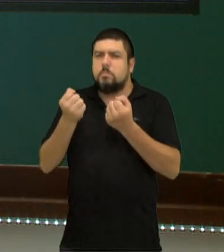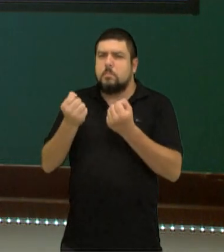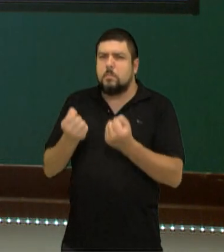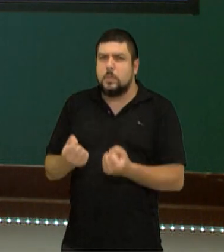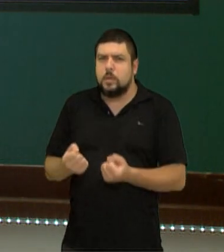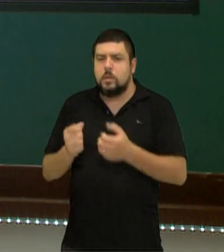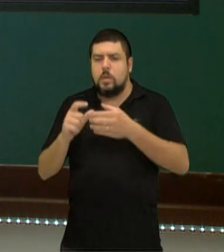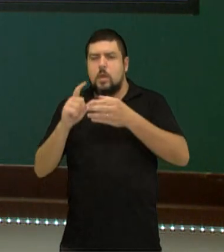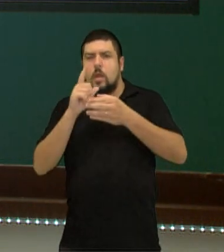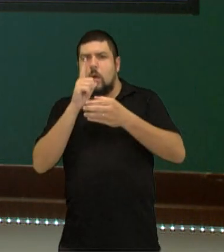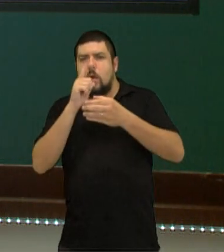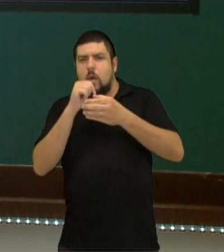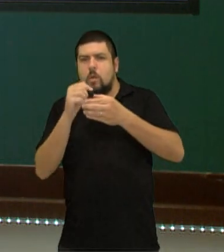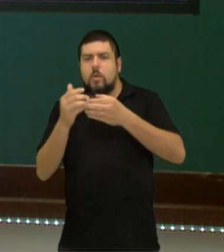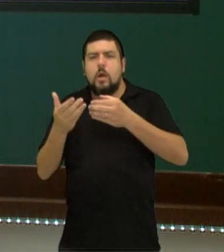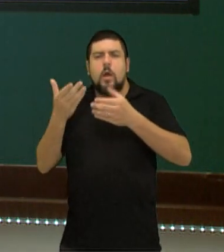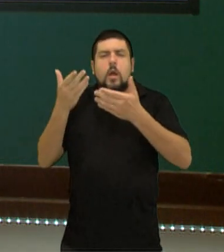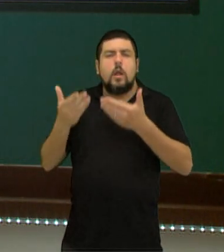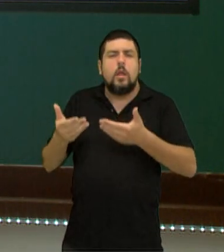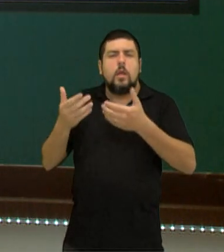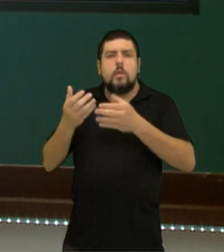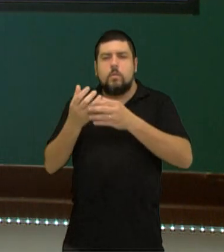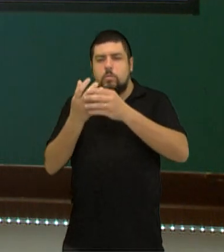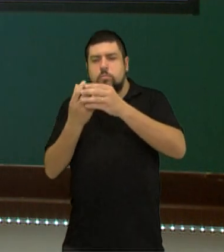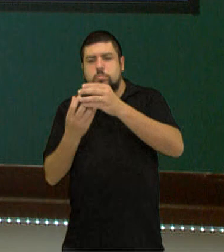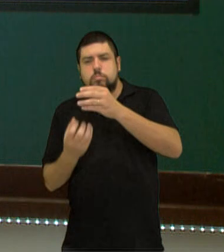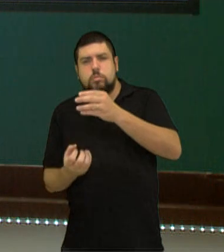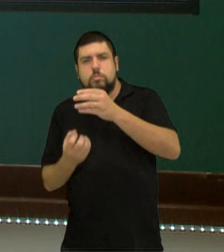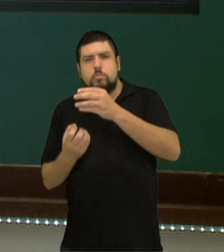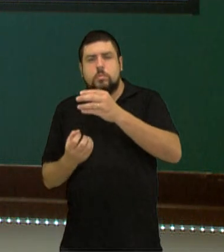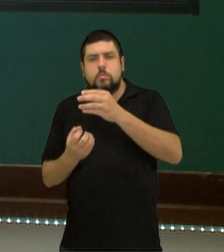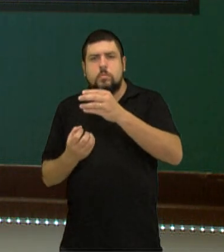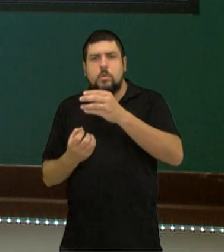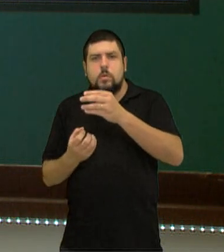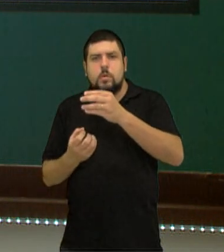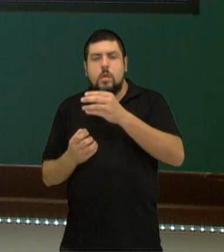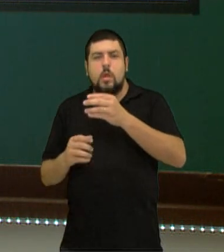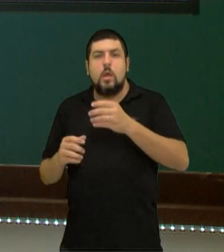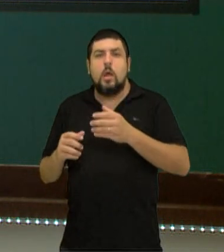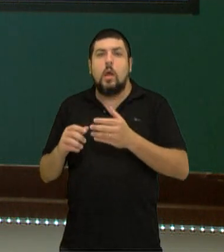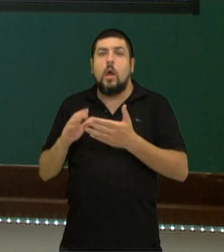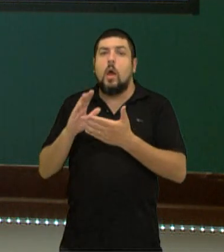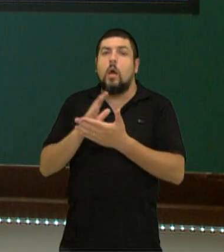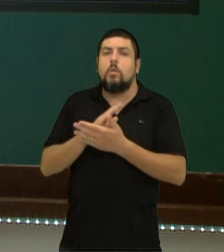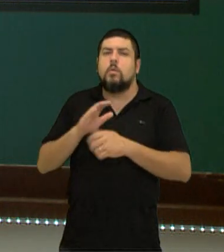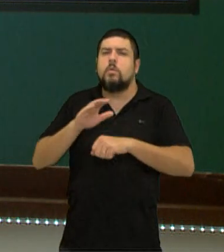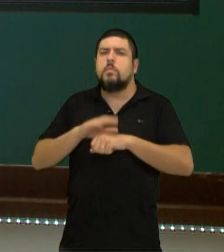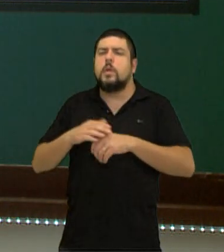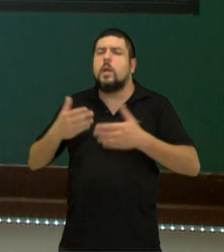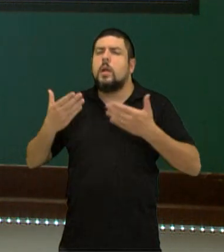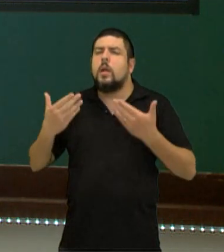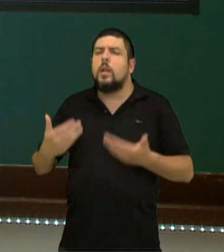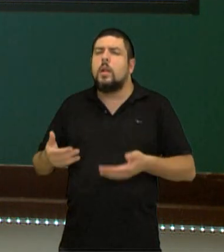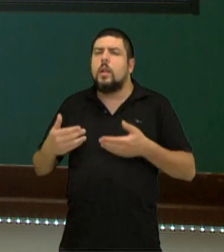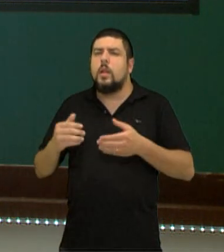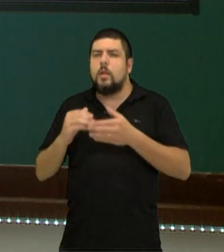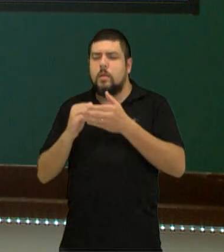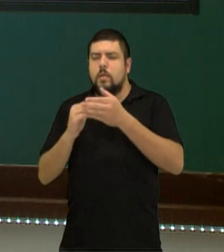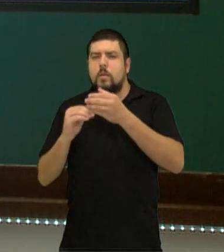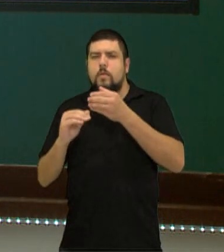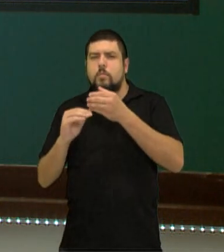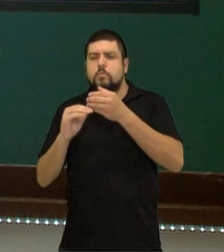água, mais densos que a água, se depositam ao fundo. Menos densos que a água, mais leves que a água, ficam na